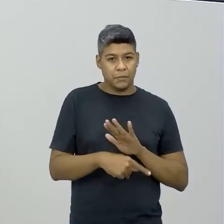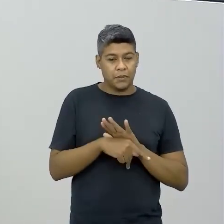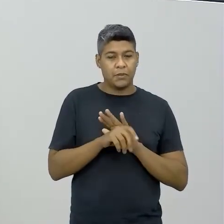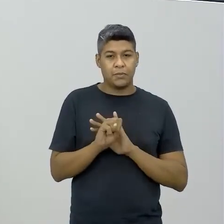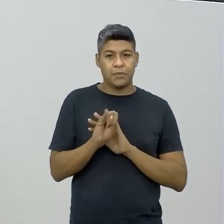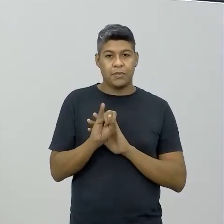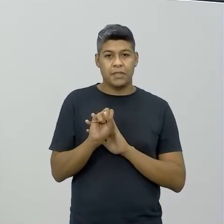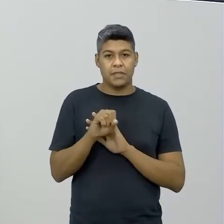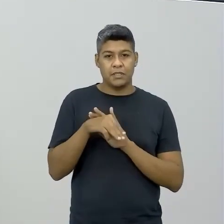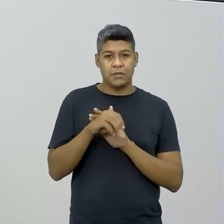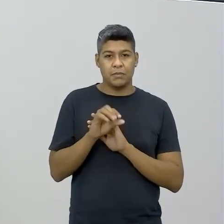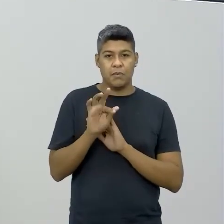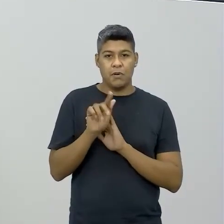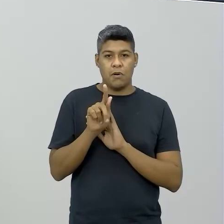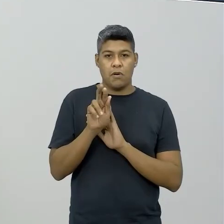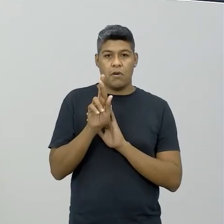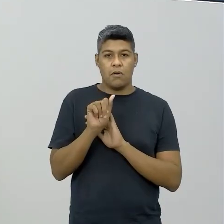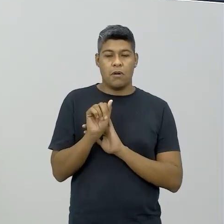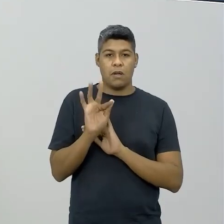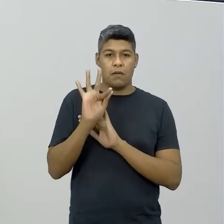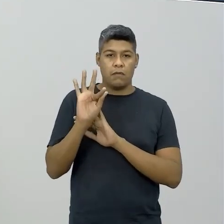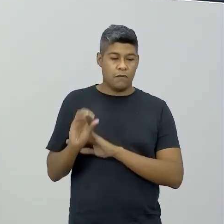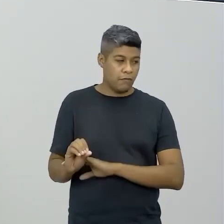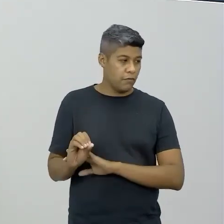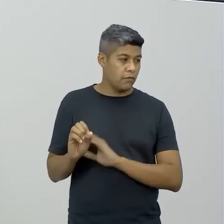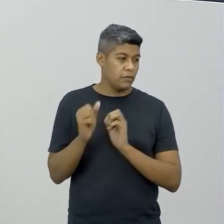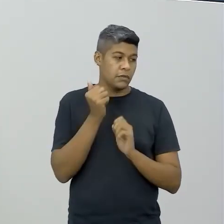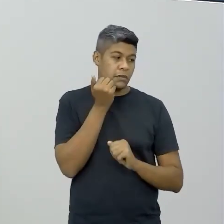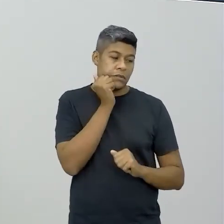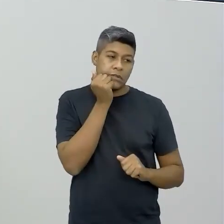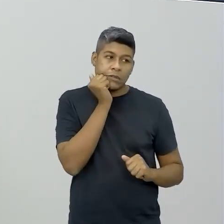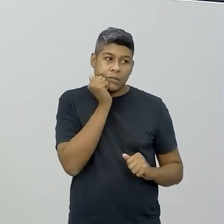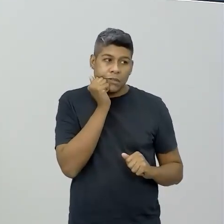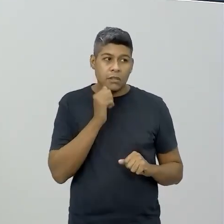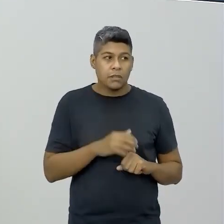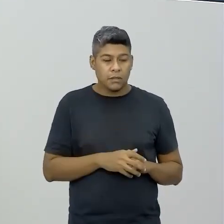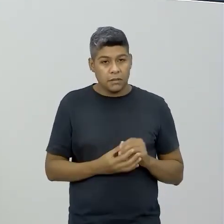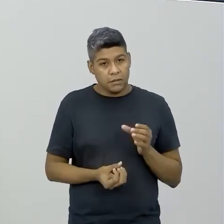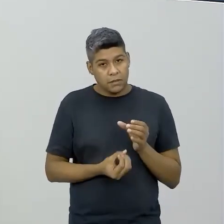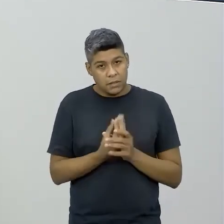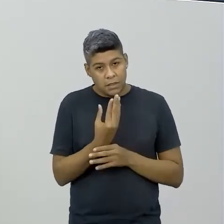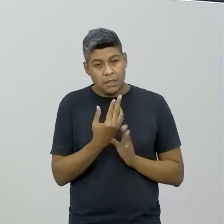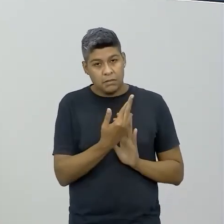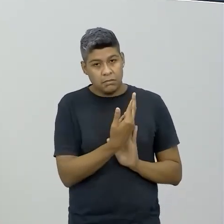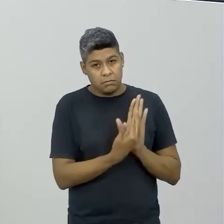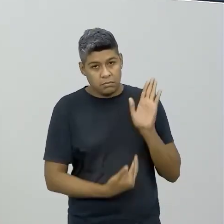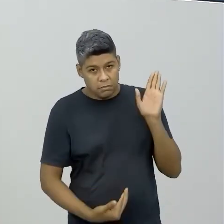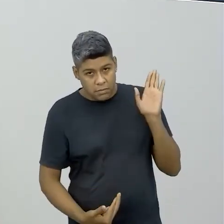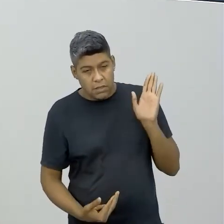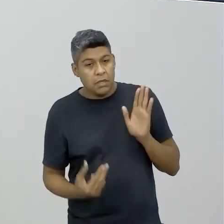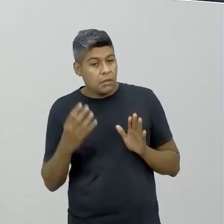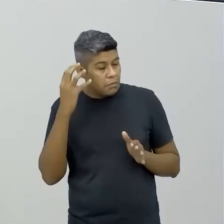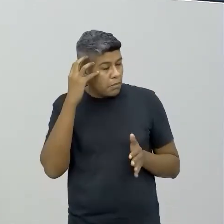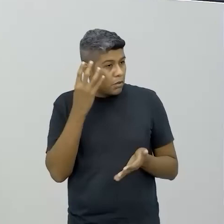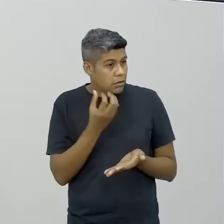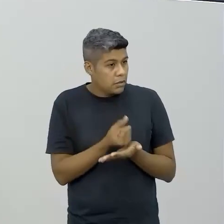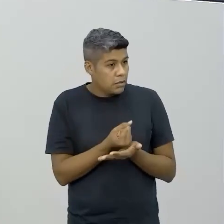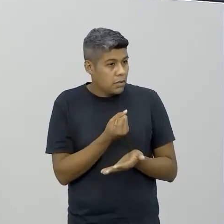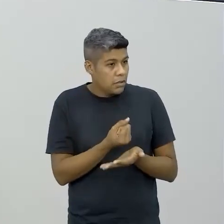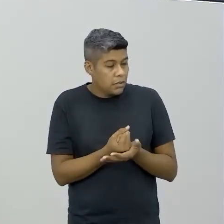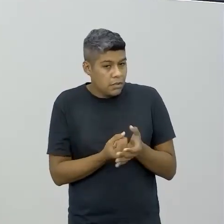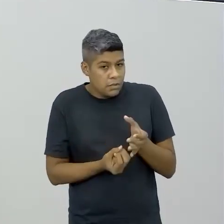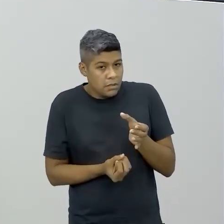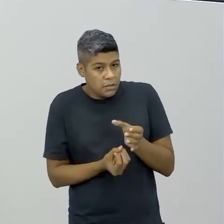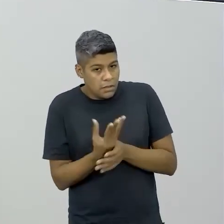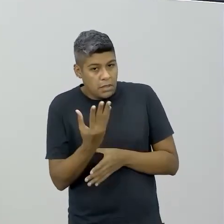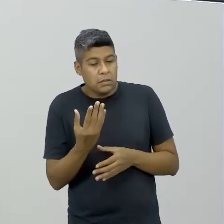sismógrafo mais o relatório científico, né? Agora a gente está criando um repertório para fazer um podcast e também uma animação. Então,